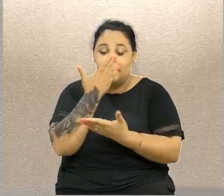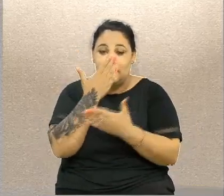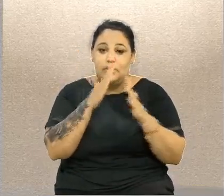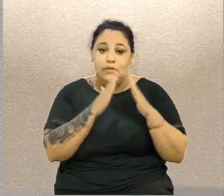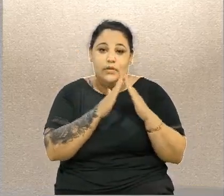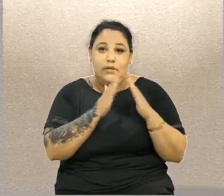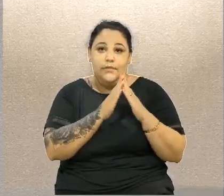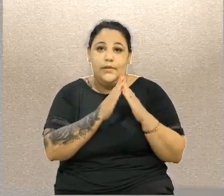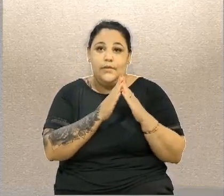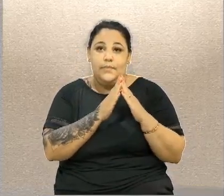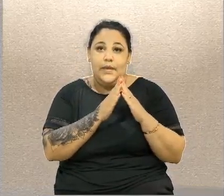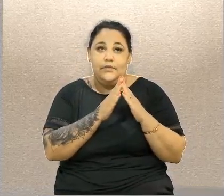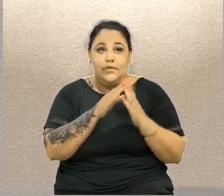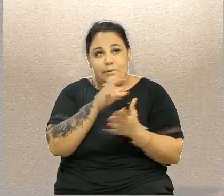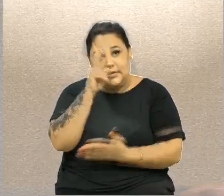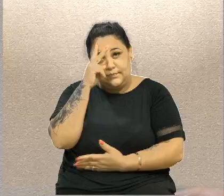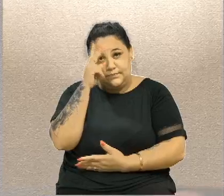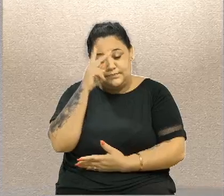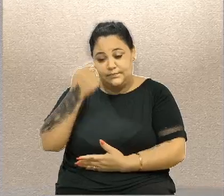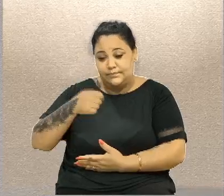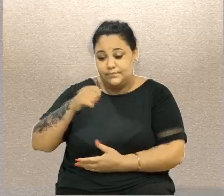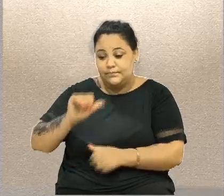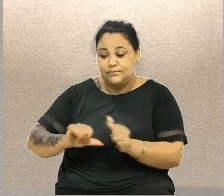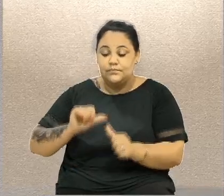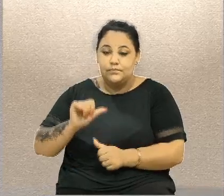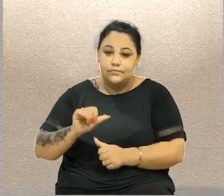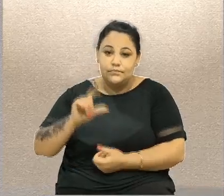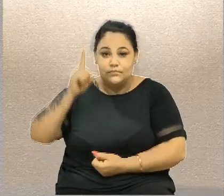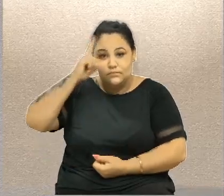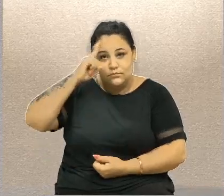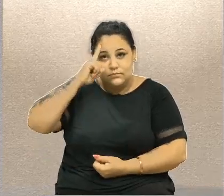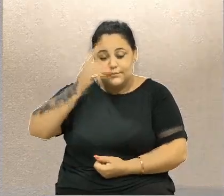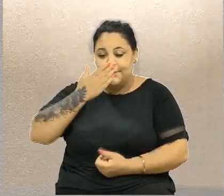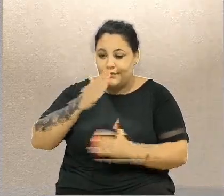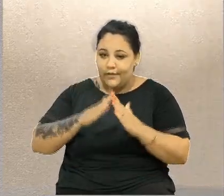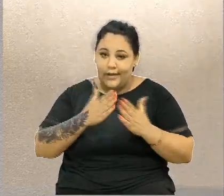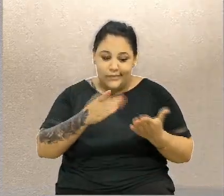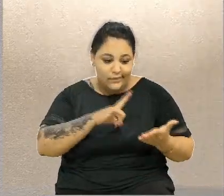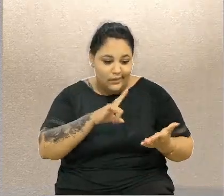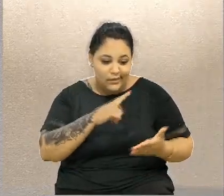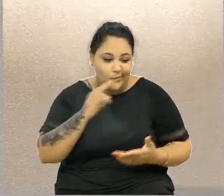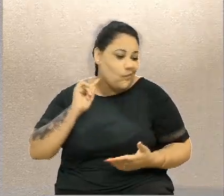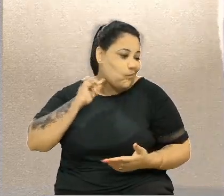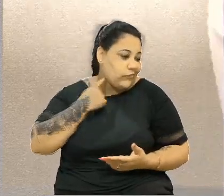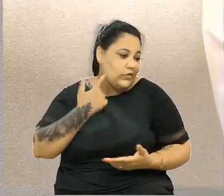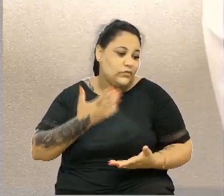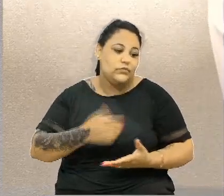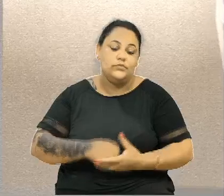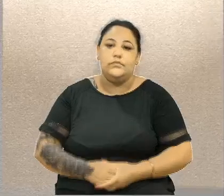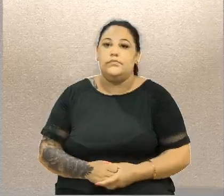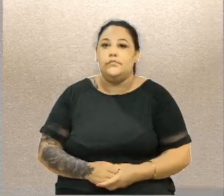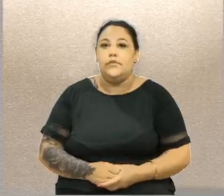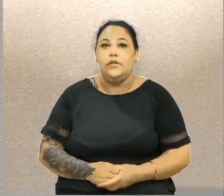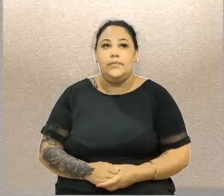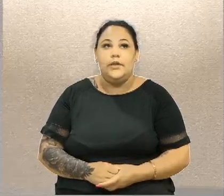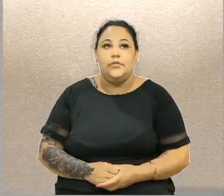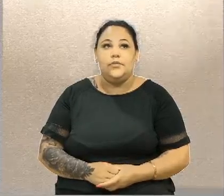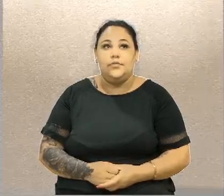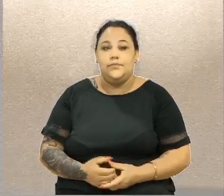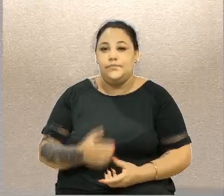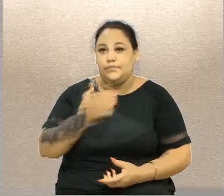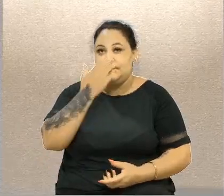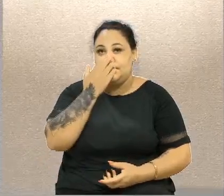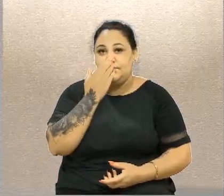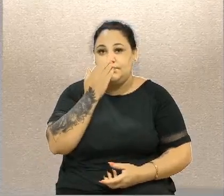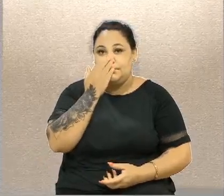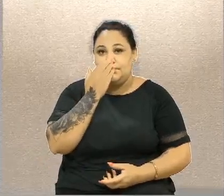do Velocínio, tem que ser realmente multadas, porque é injusto todo dia, na frente da tua casa, ter um presente todo dia de manhã. Então, votarei, eu acho, favorável ao projeto,